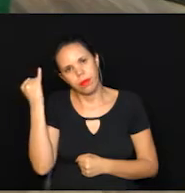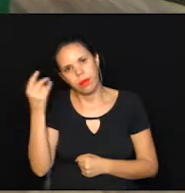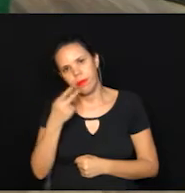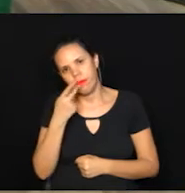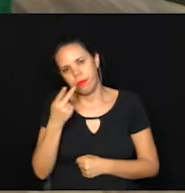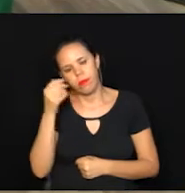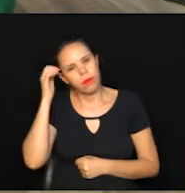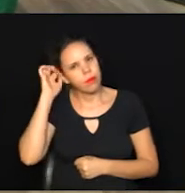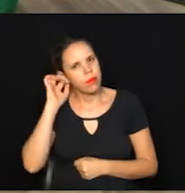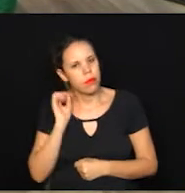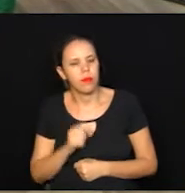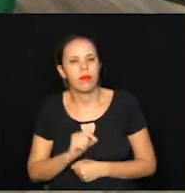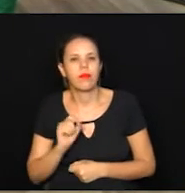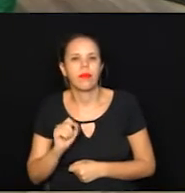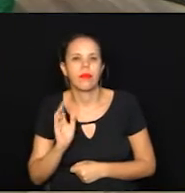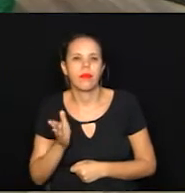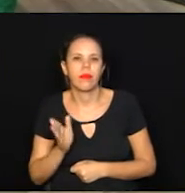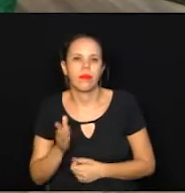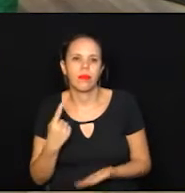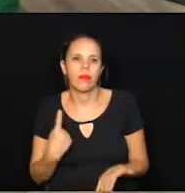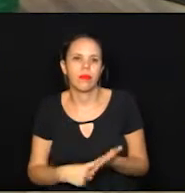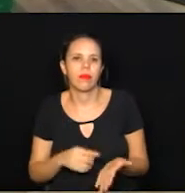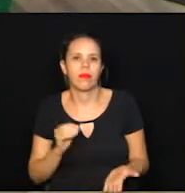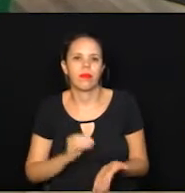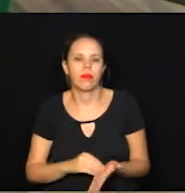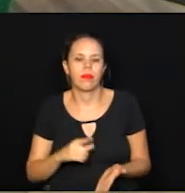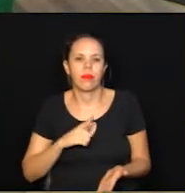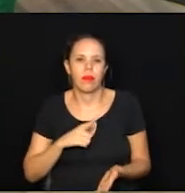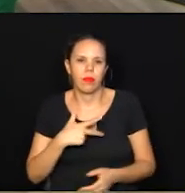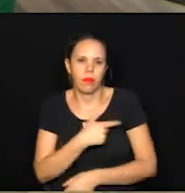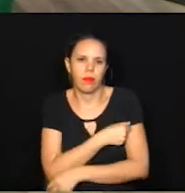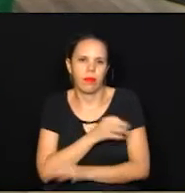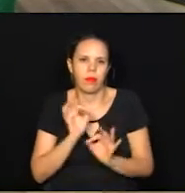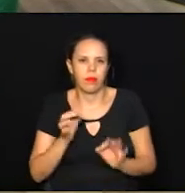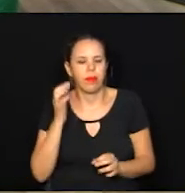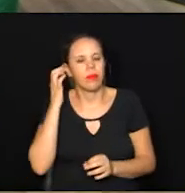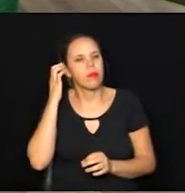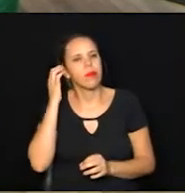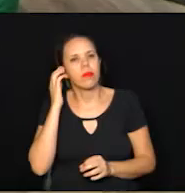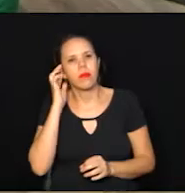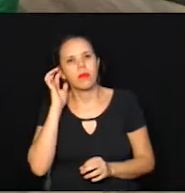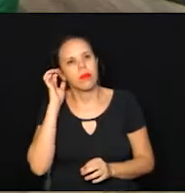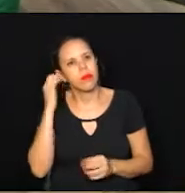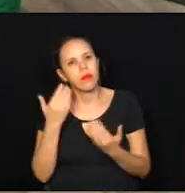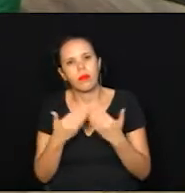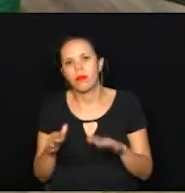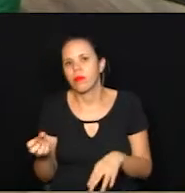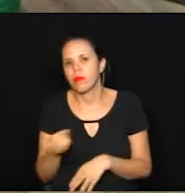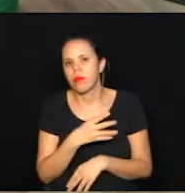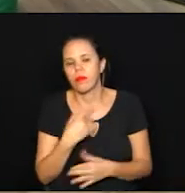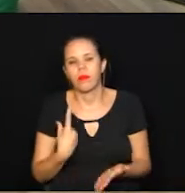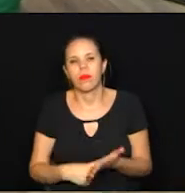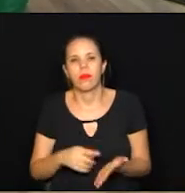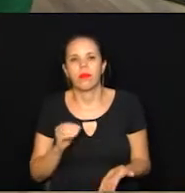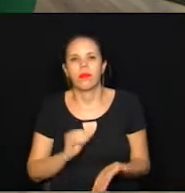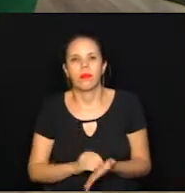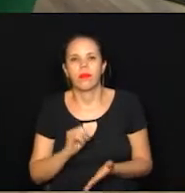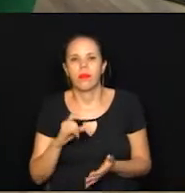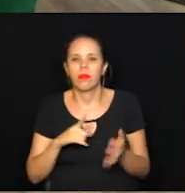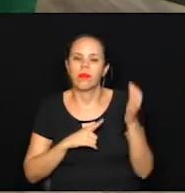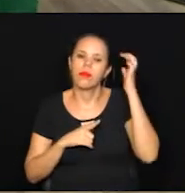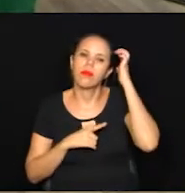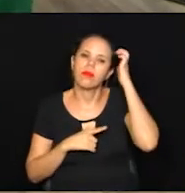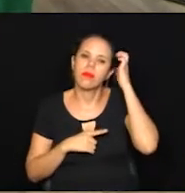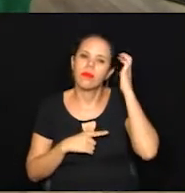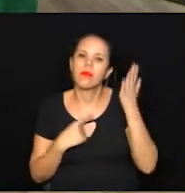também salientar que quem já agendou tem a dose garantida. Só não está abrindo para novos agendamentos. Mas se você tem